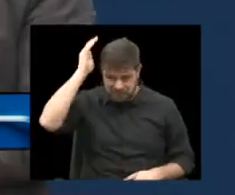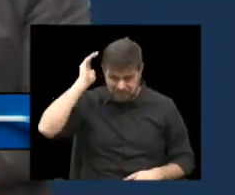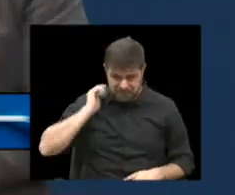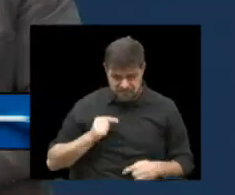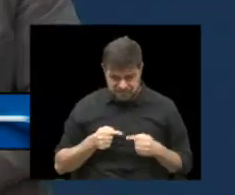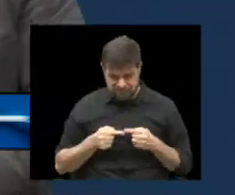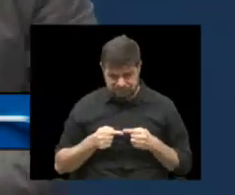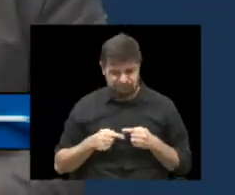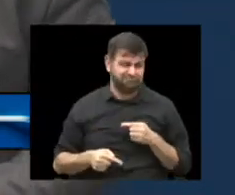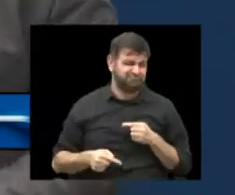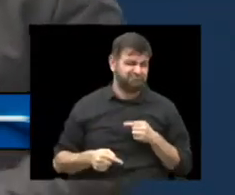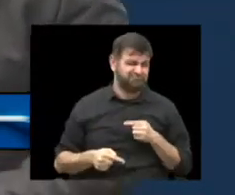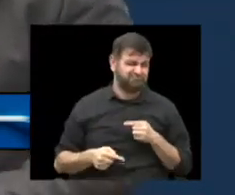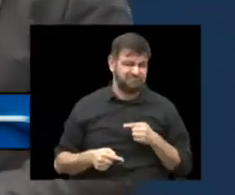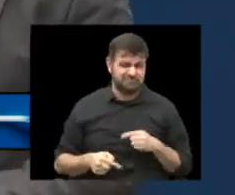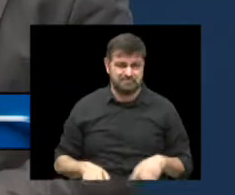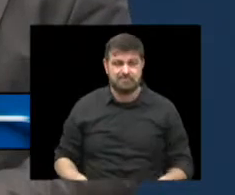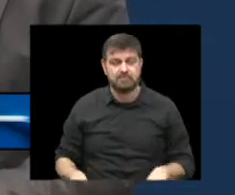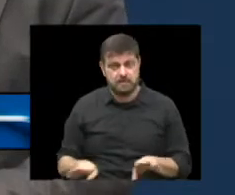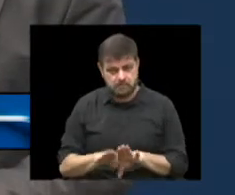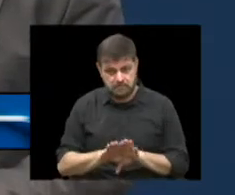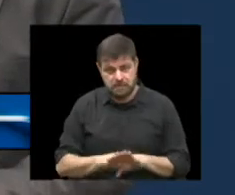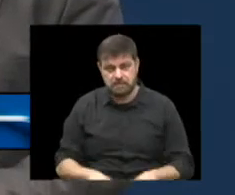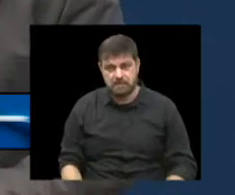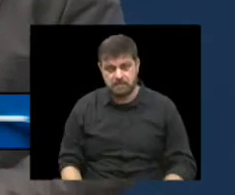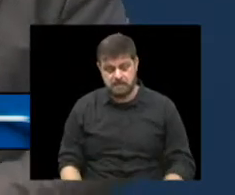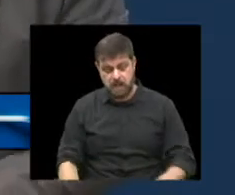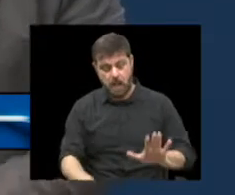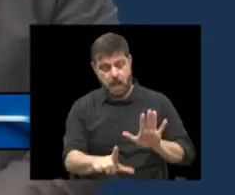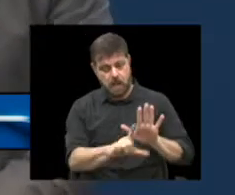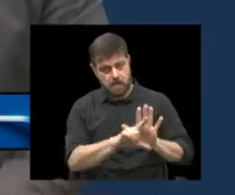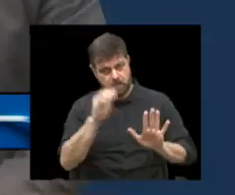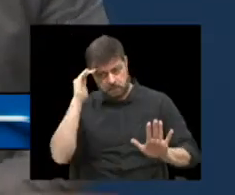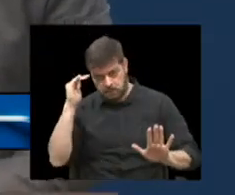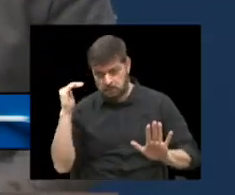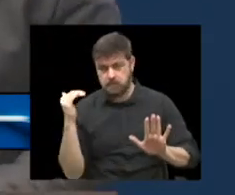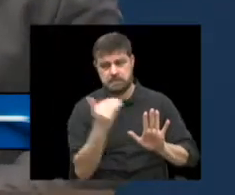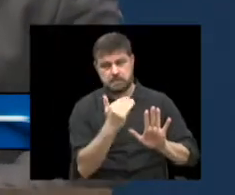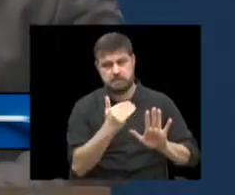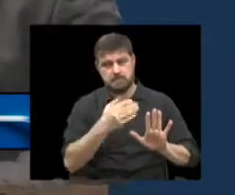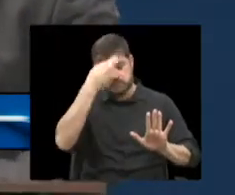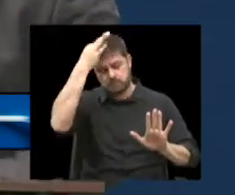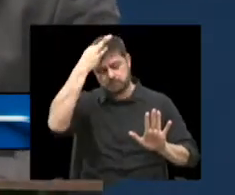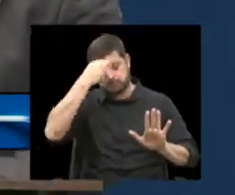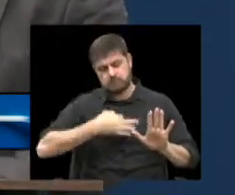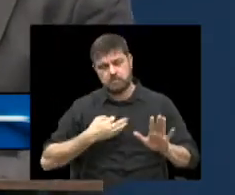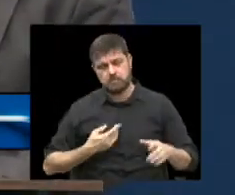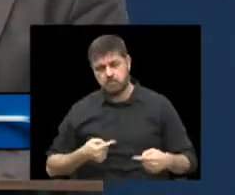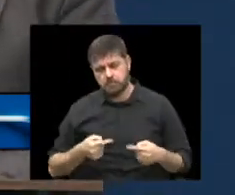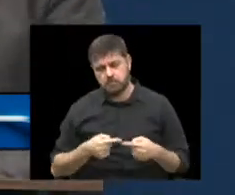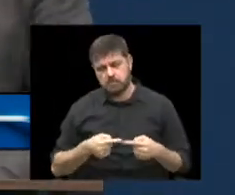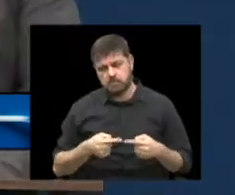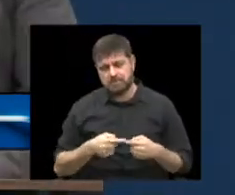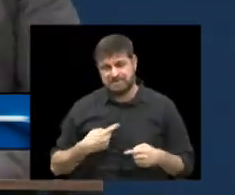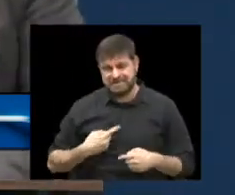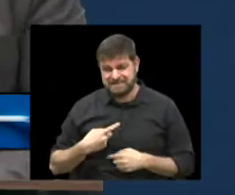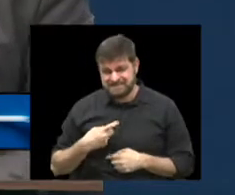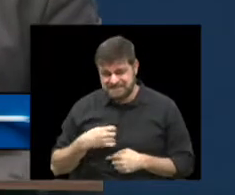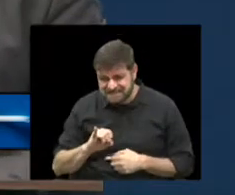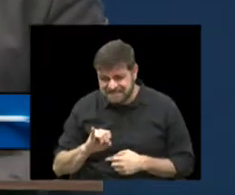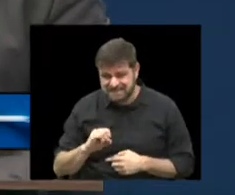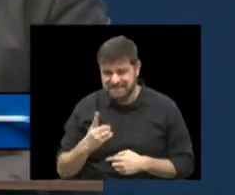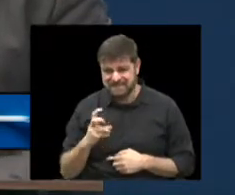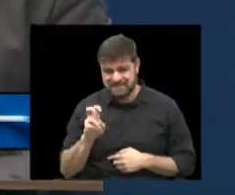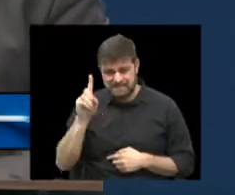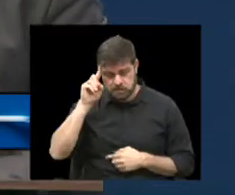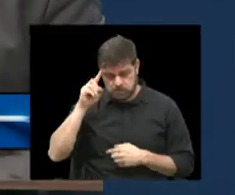Mas eu sou fã de respeitar o Estado de Direito. Se a lei fala que naqueles 15 dias não tinha